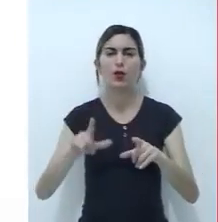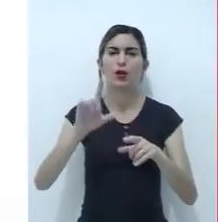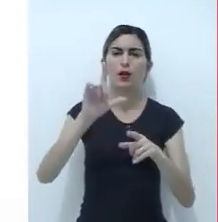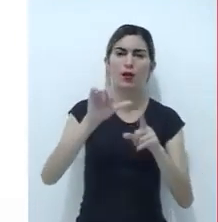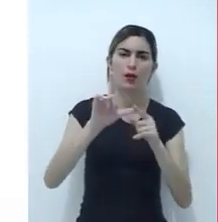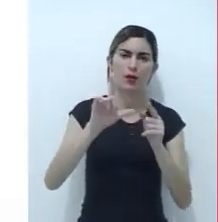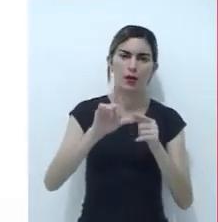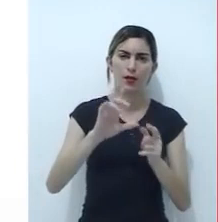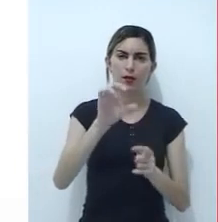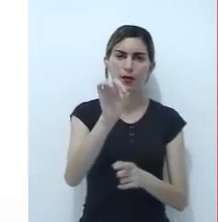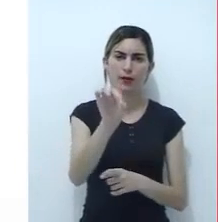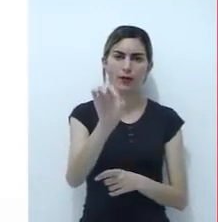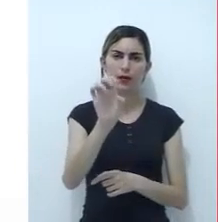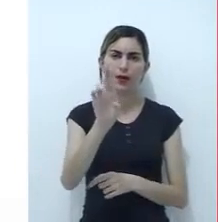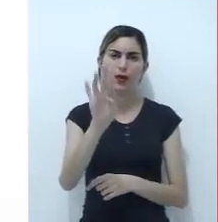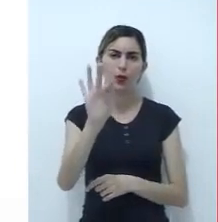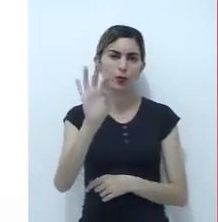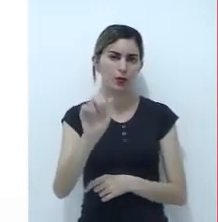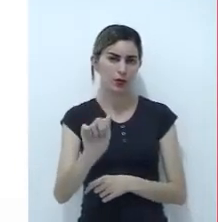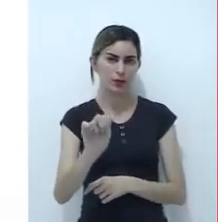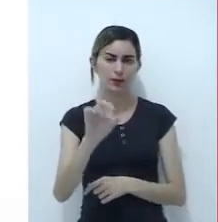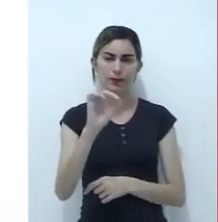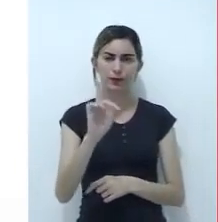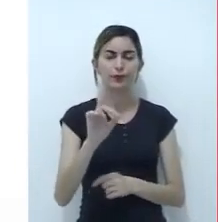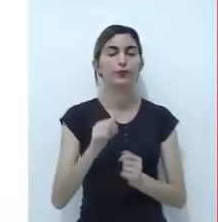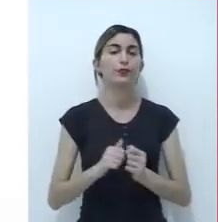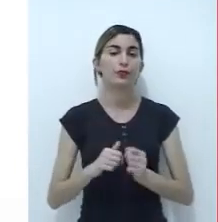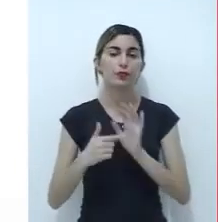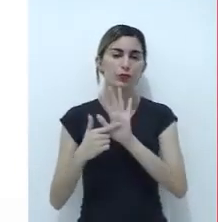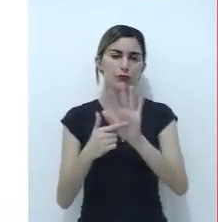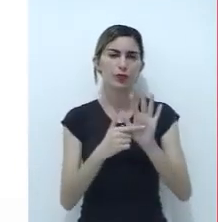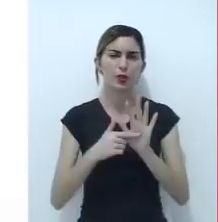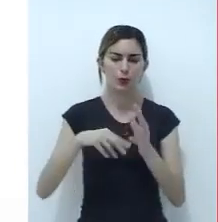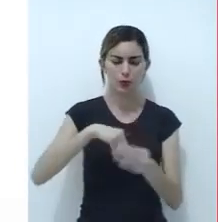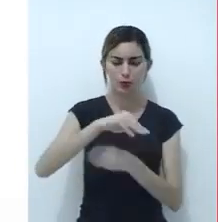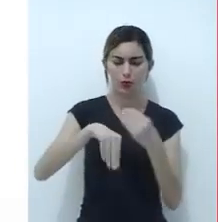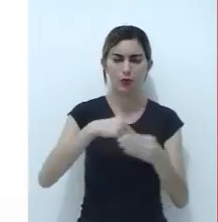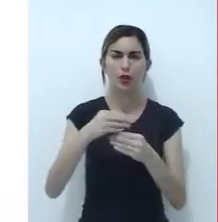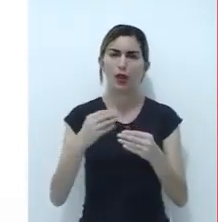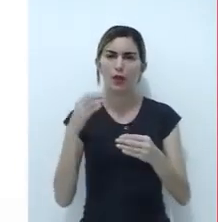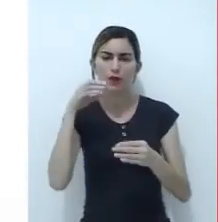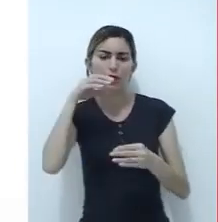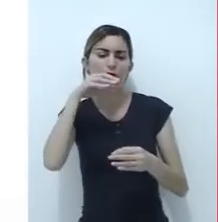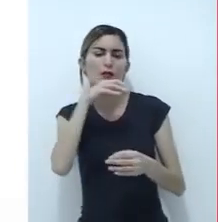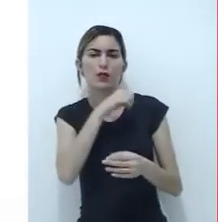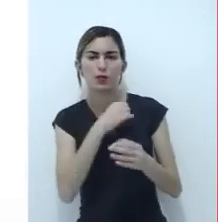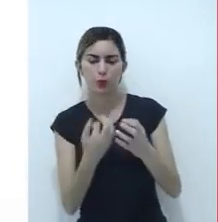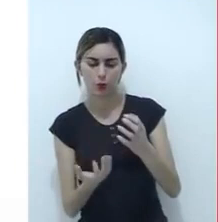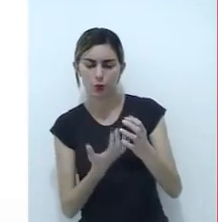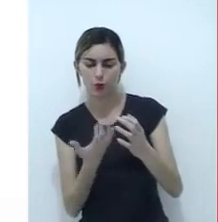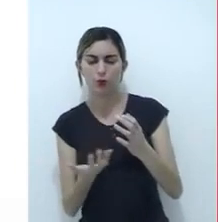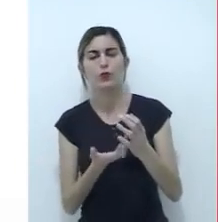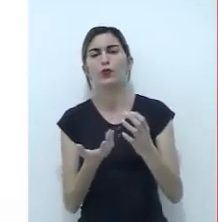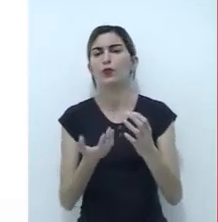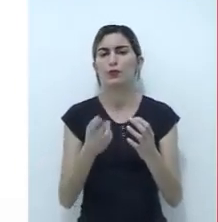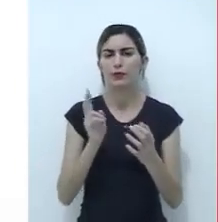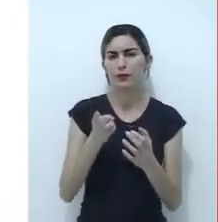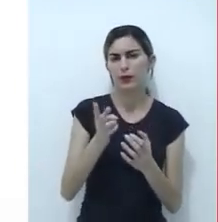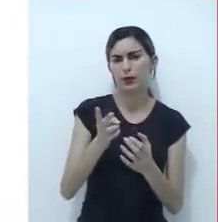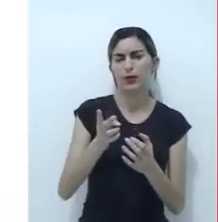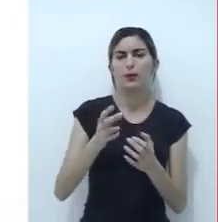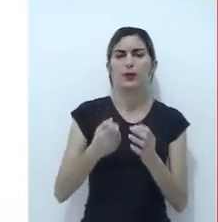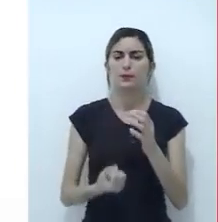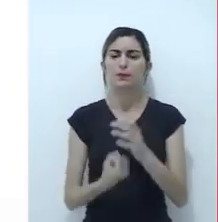A letra grega delta, né, ela vai indicar que a substância ela foi aquecida. Toda vez